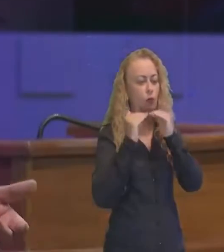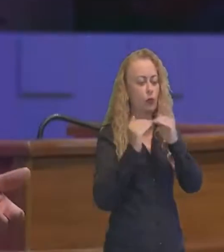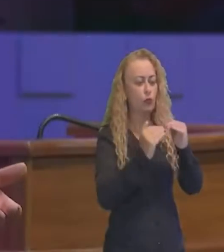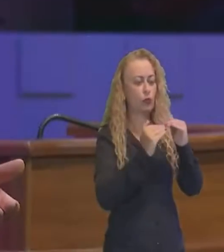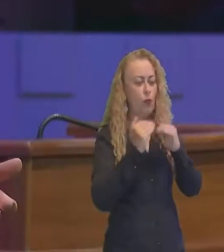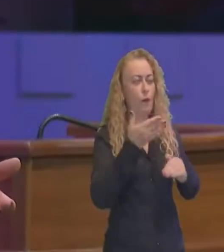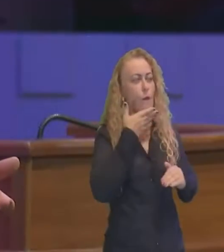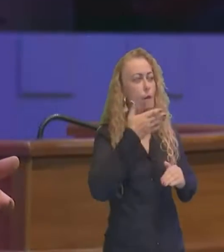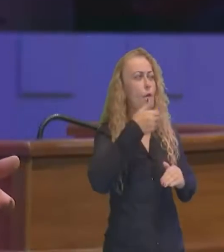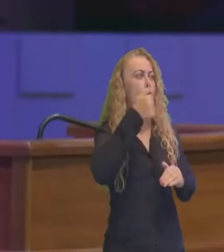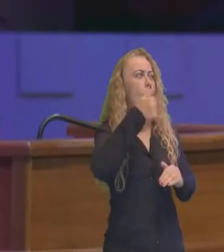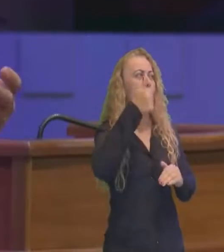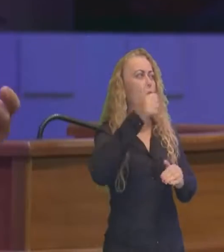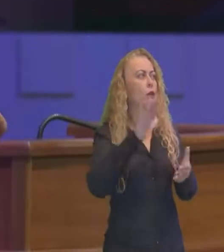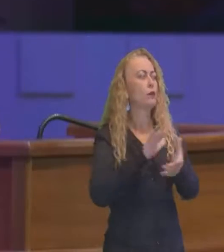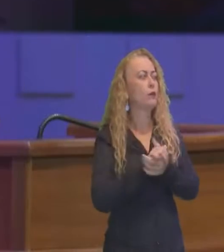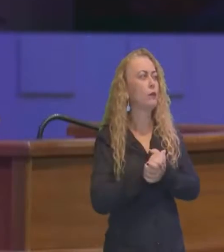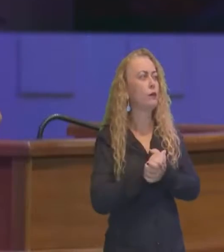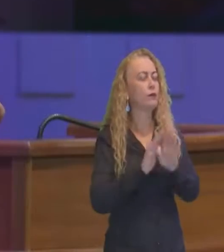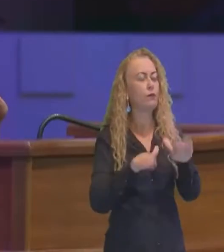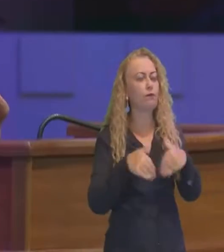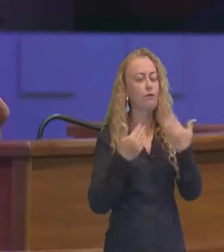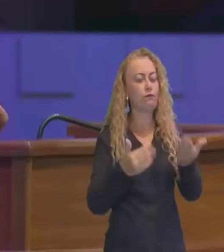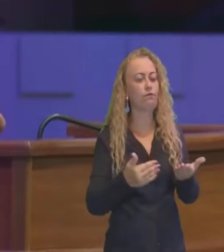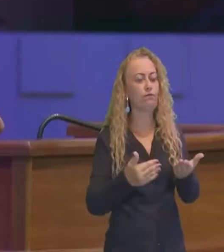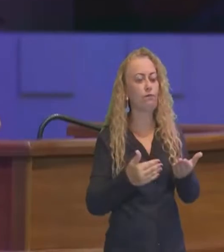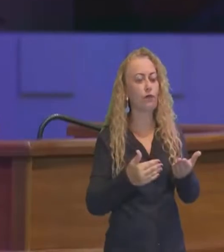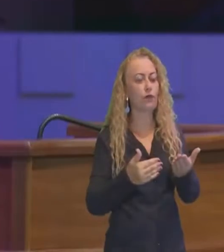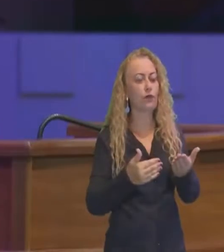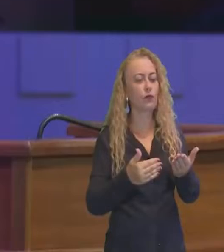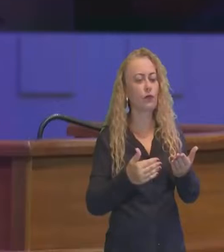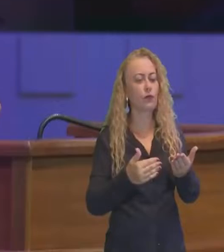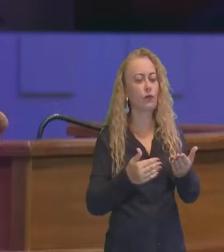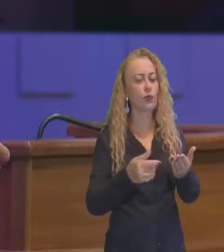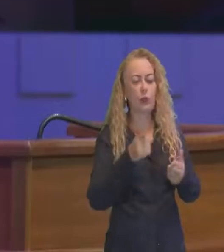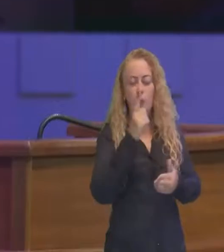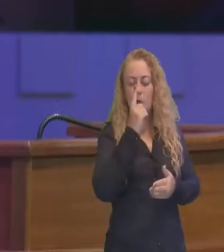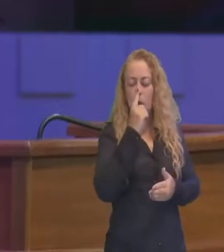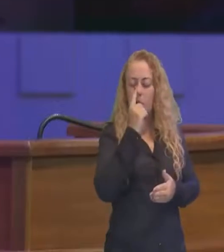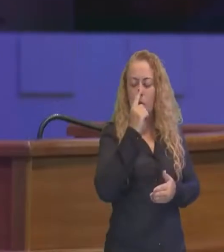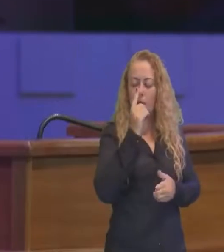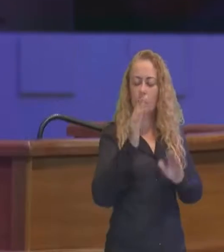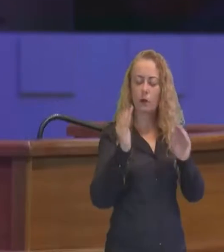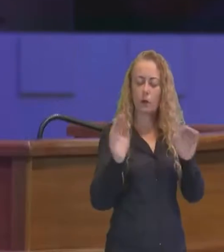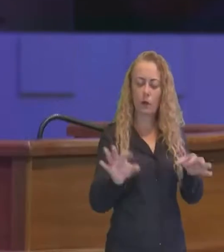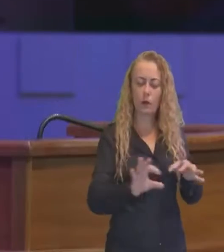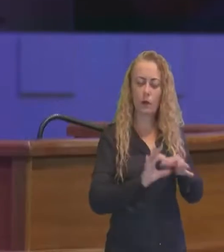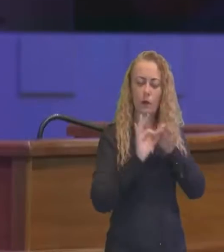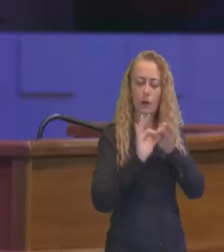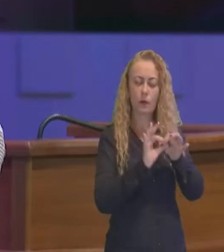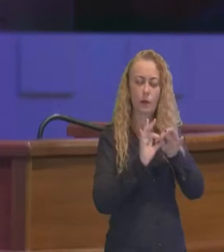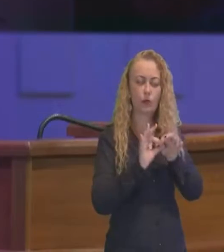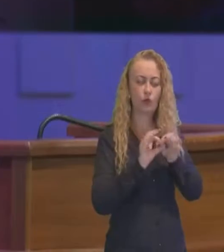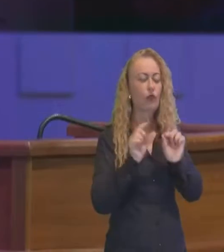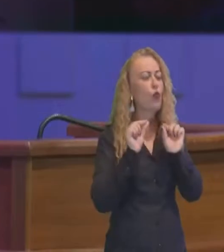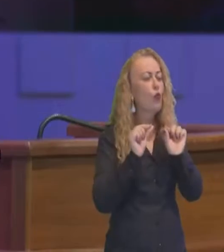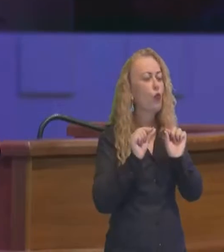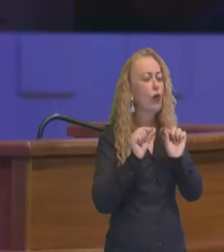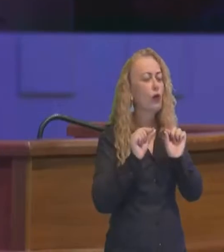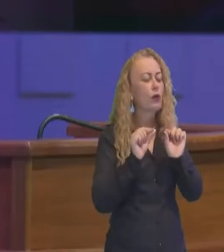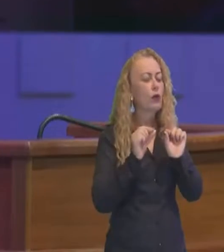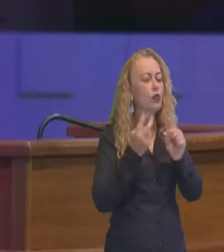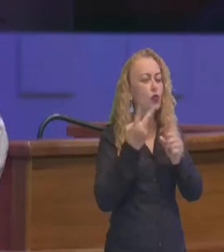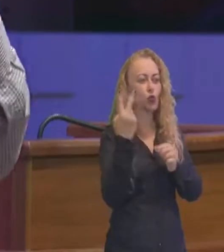melhor. E você vai criando uma cumplicidade de tal forma que você se torna